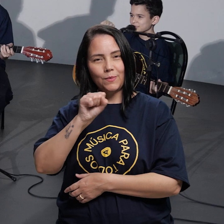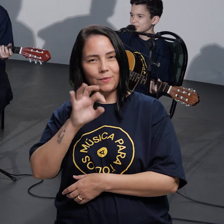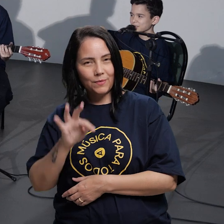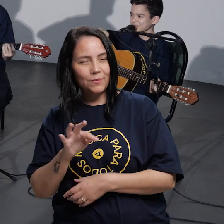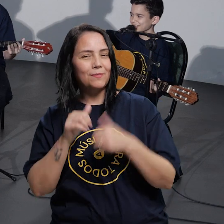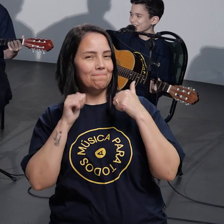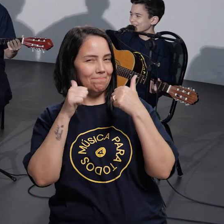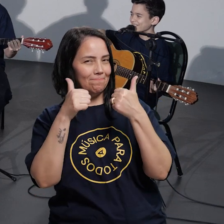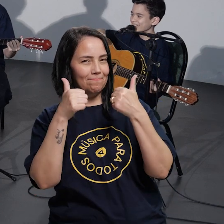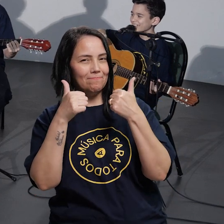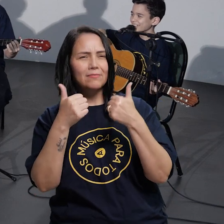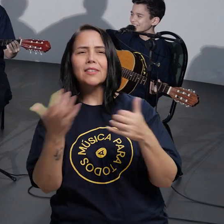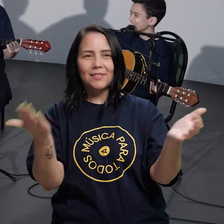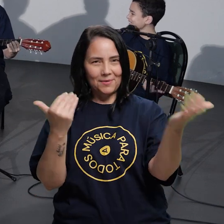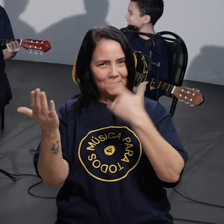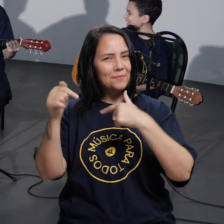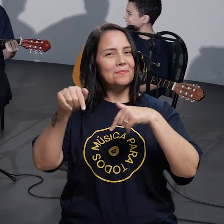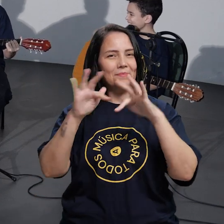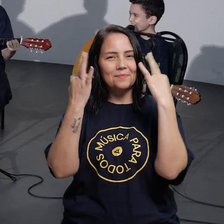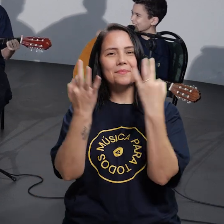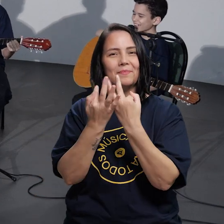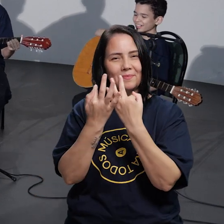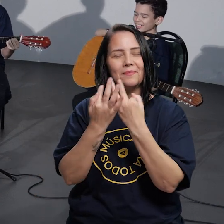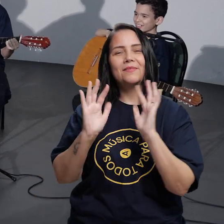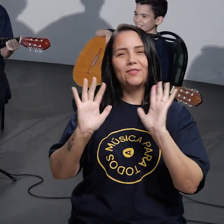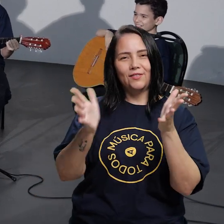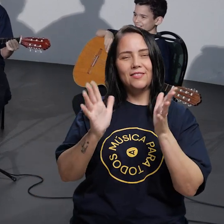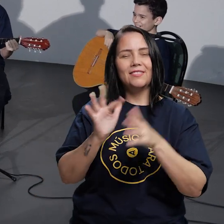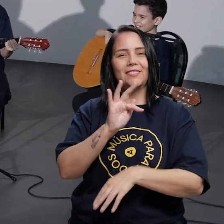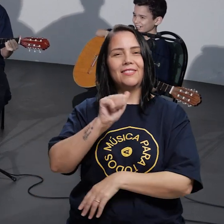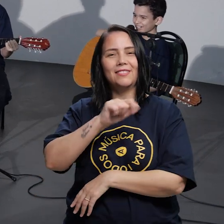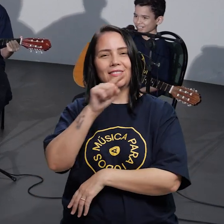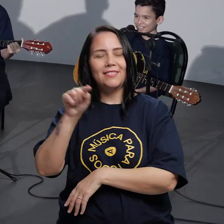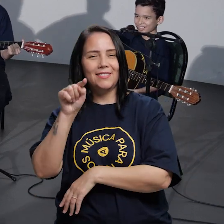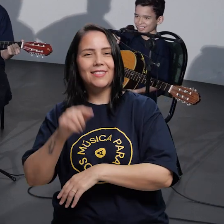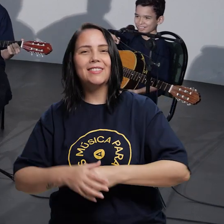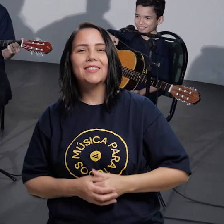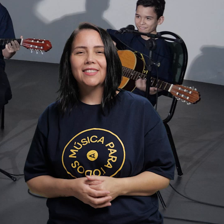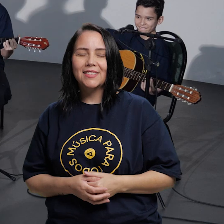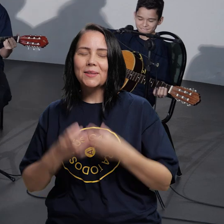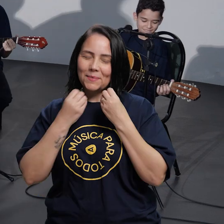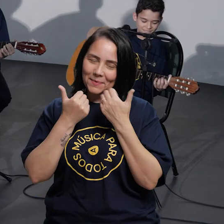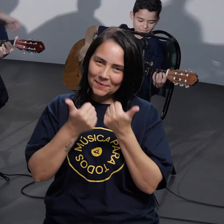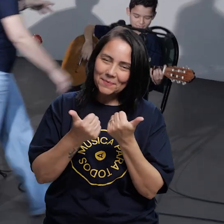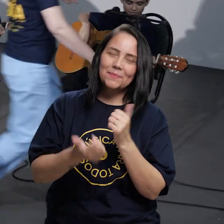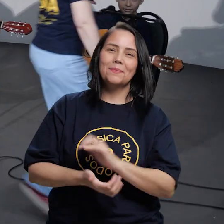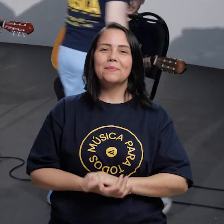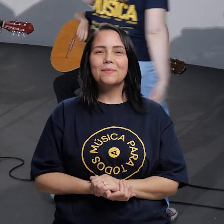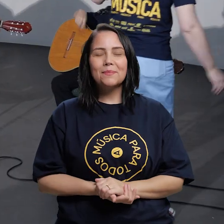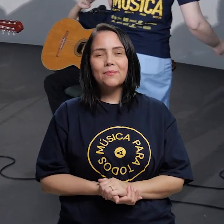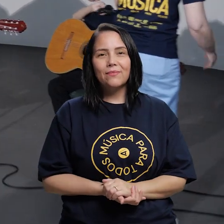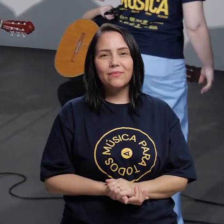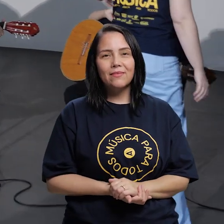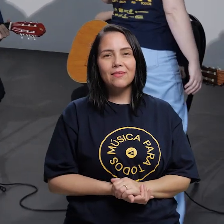Kaique. Isso aí, ó. Kaique trouxe, né, a torcida, né? Ó, já tem os fãs, olha aí. Muito bom, muito bom.